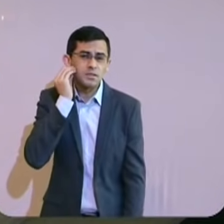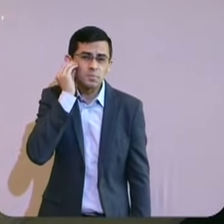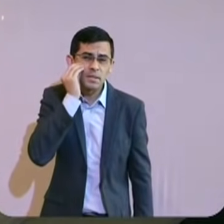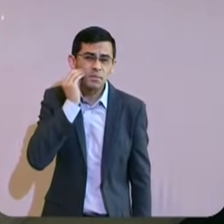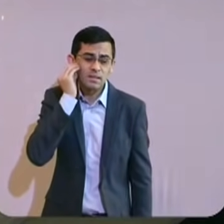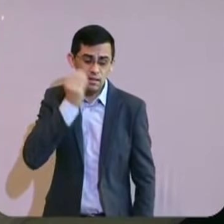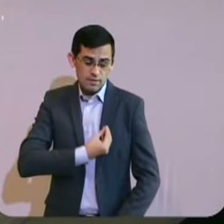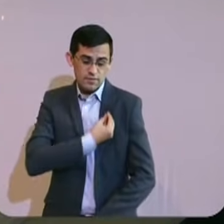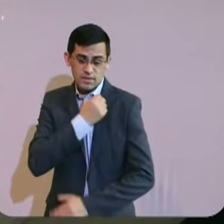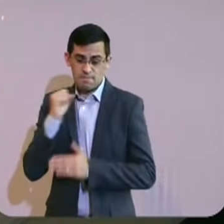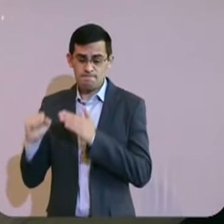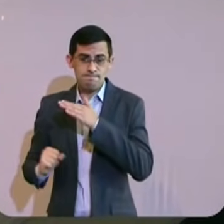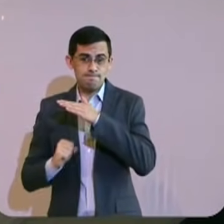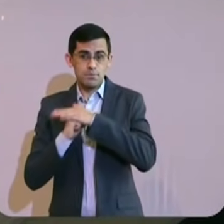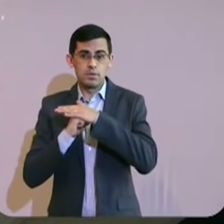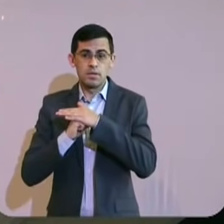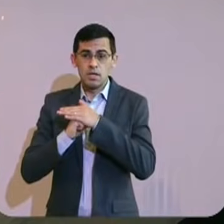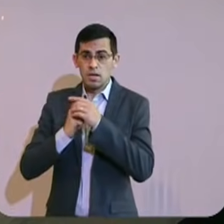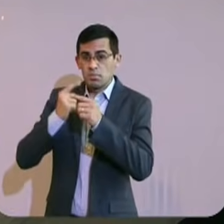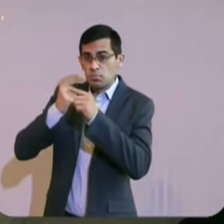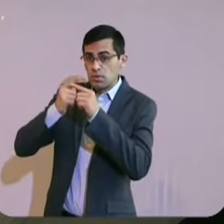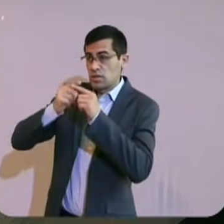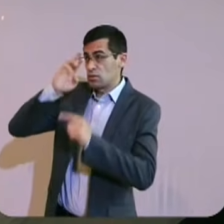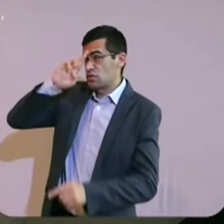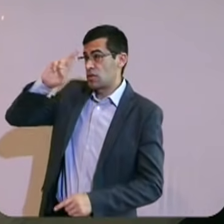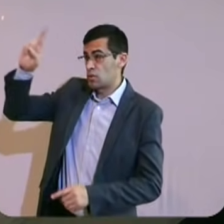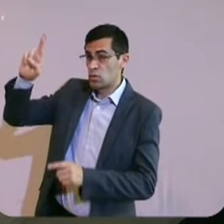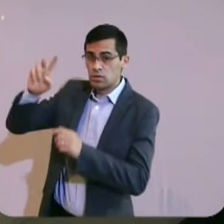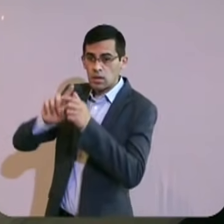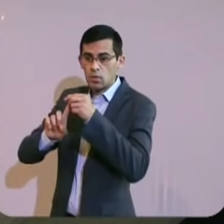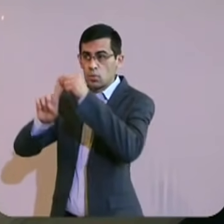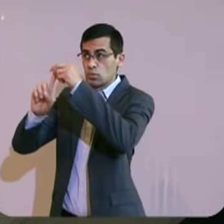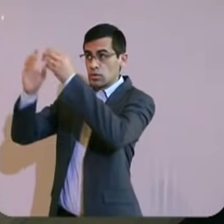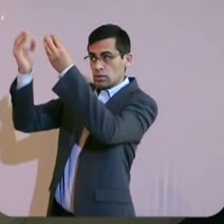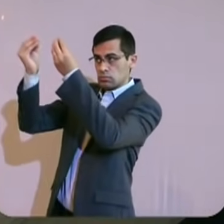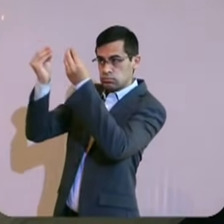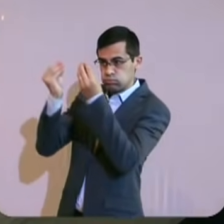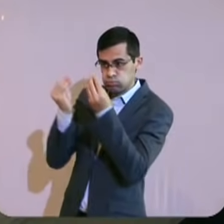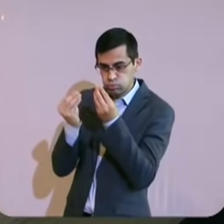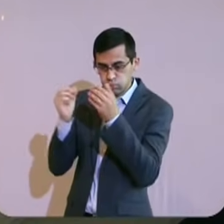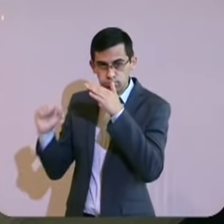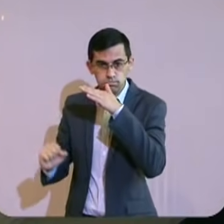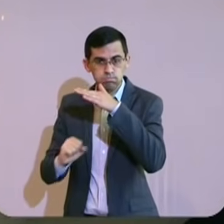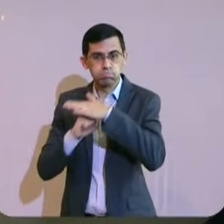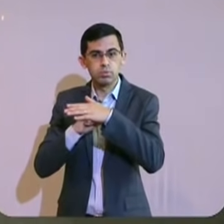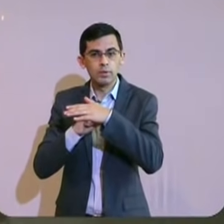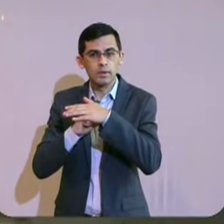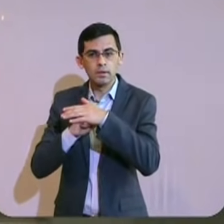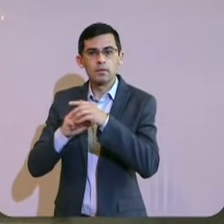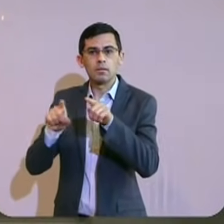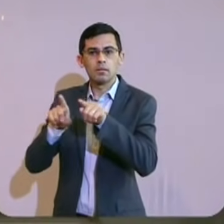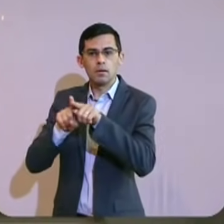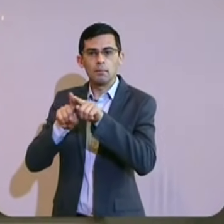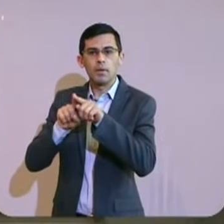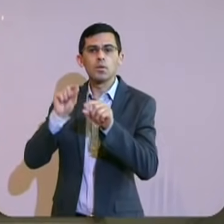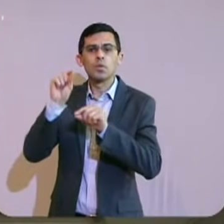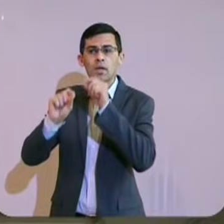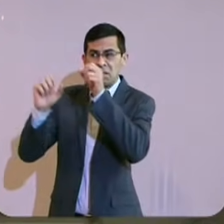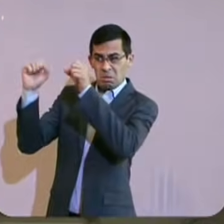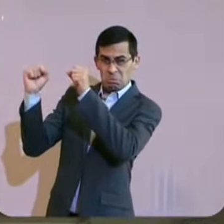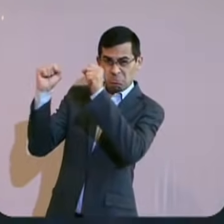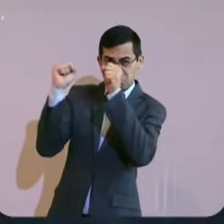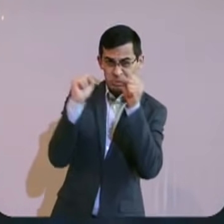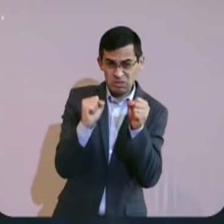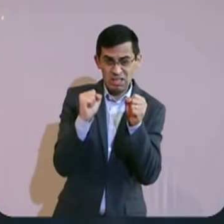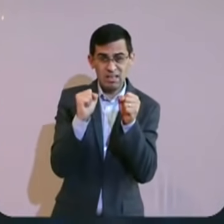vida plena, porque o Senhor é o nosso sustentador, a receber de Deus não o poder